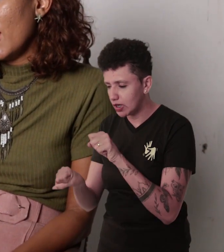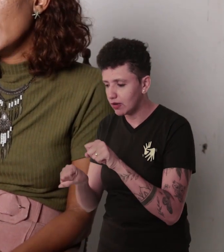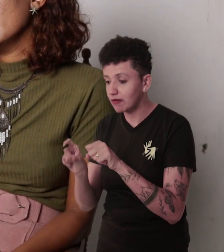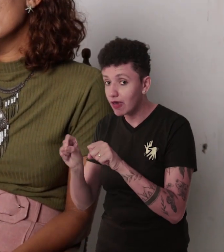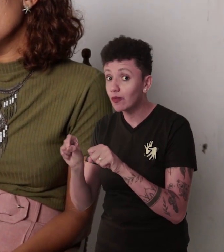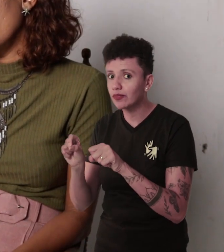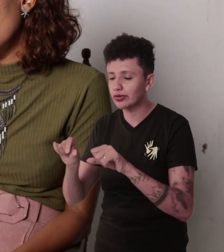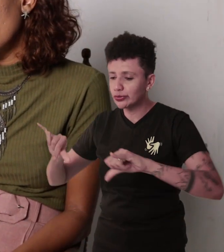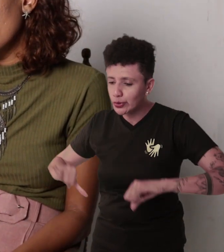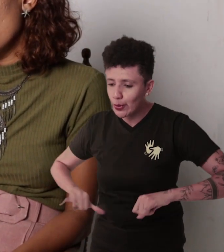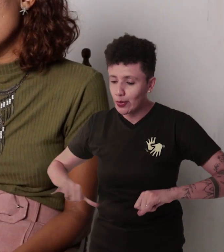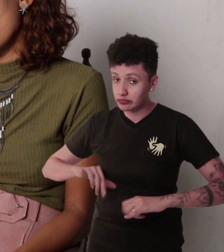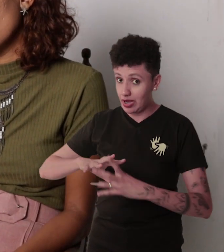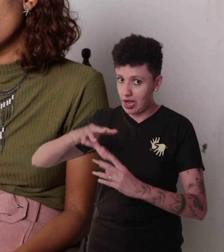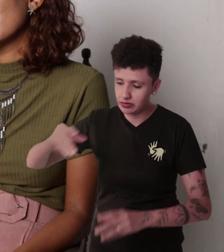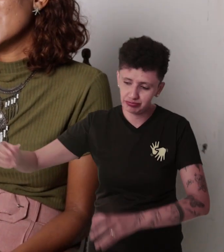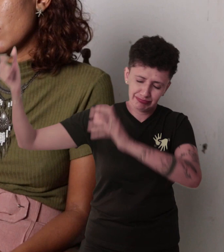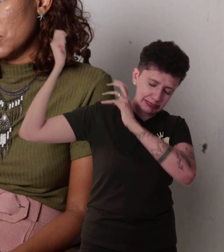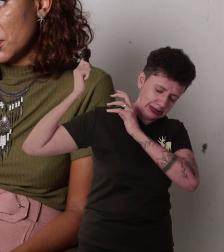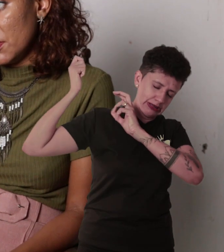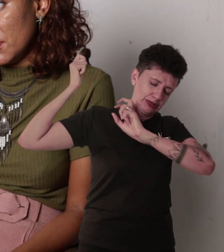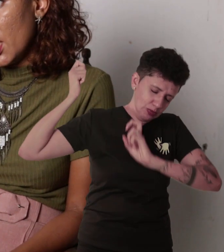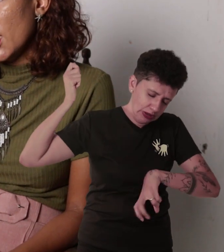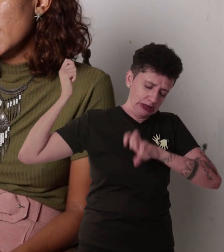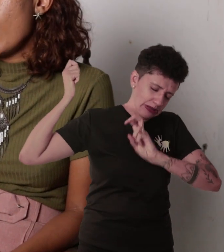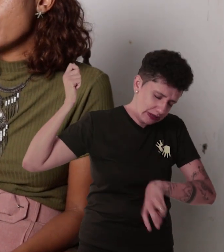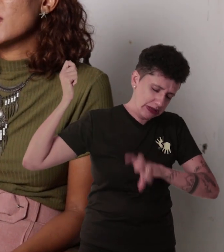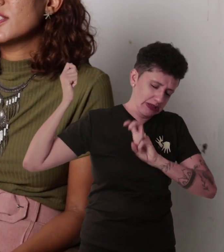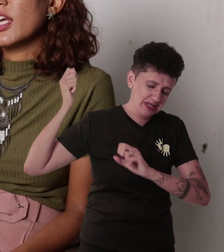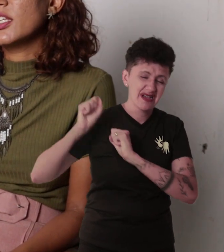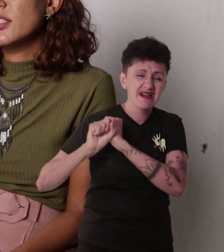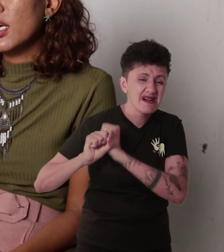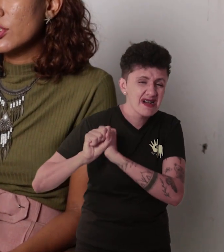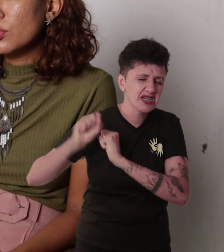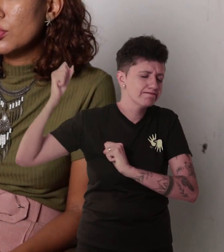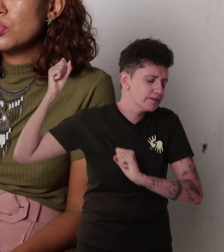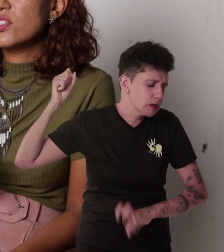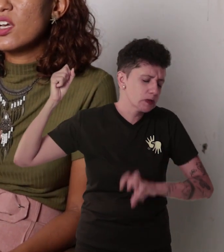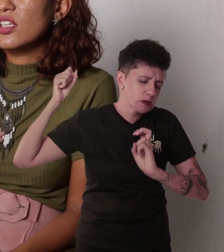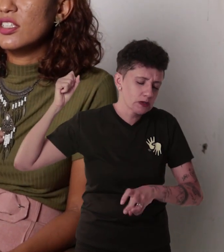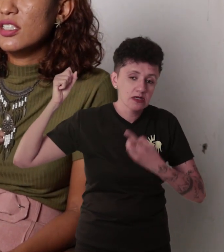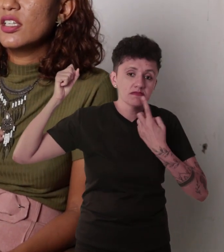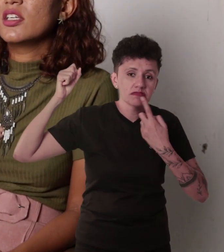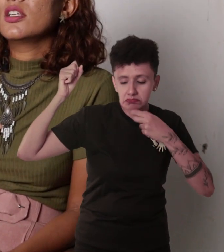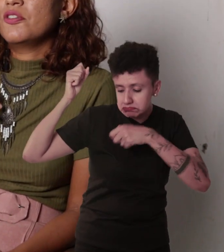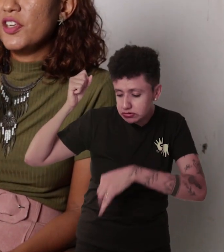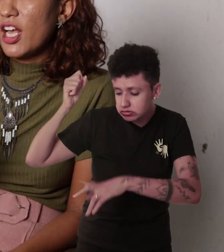carregar eternamente o morto nas costas. E ao passar gritando, o